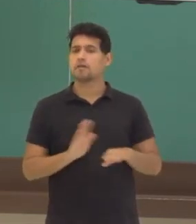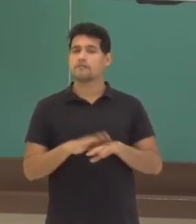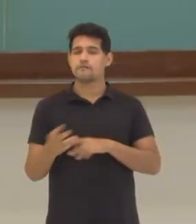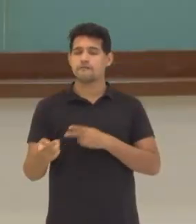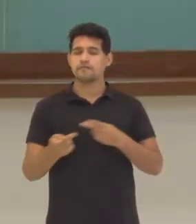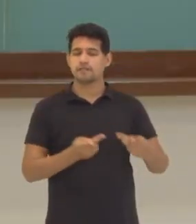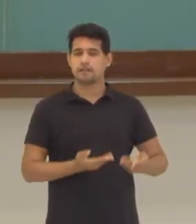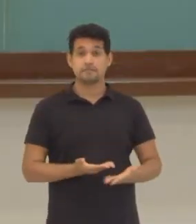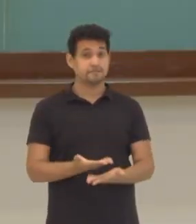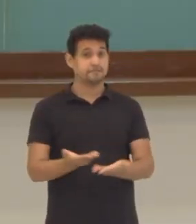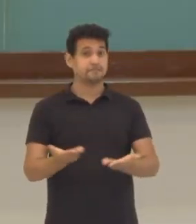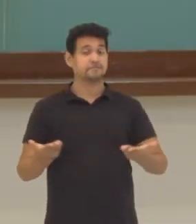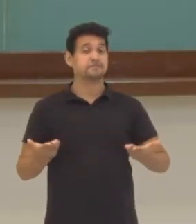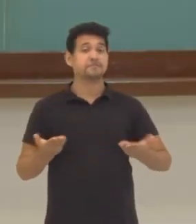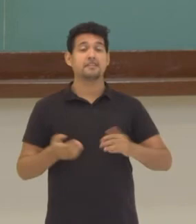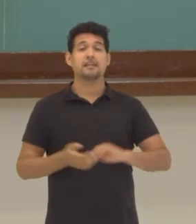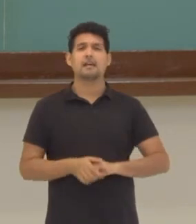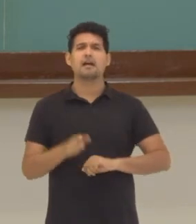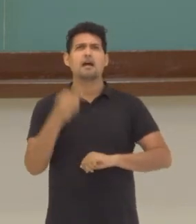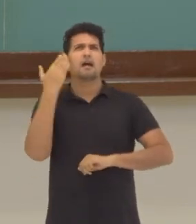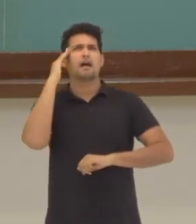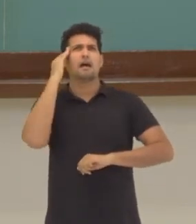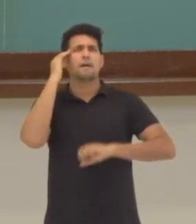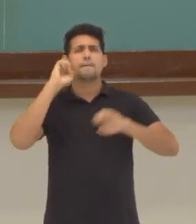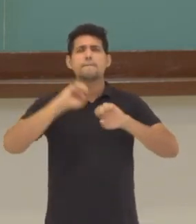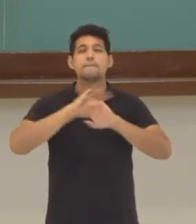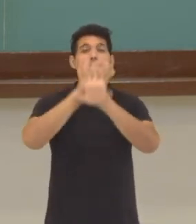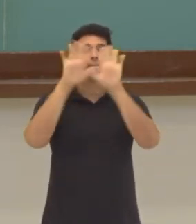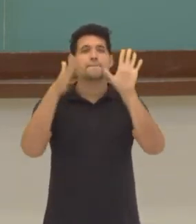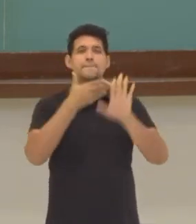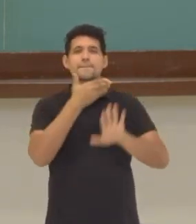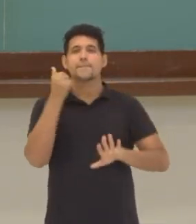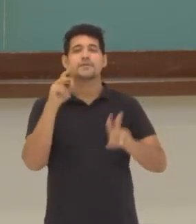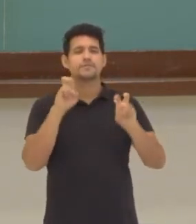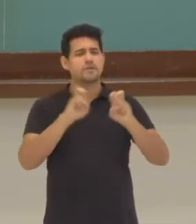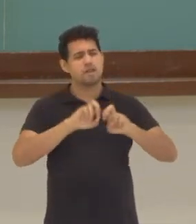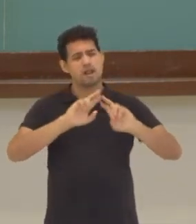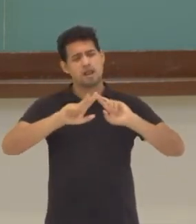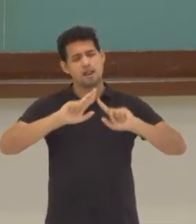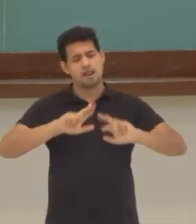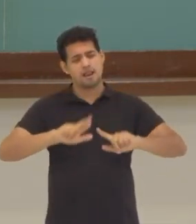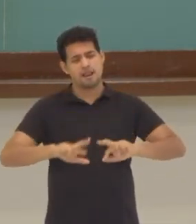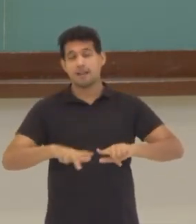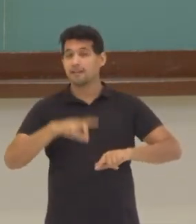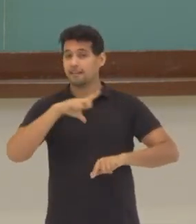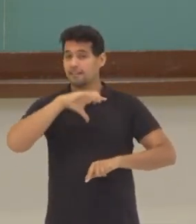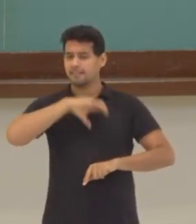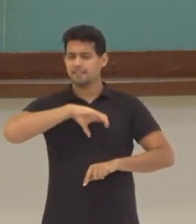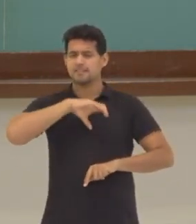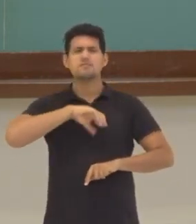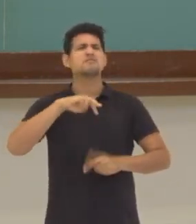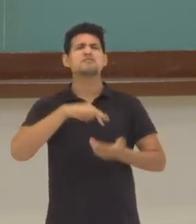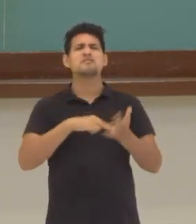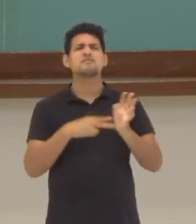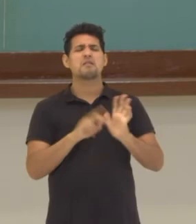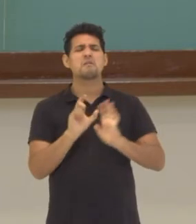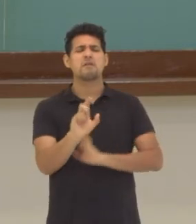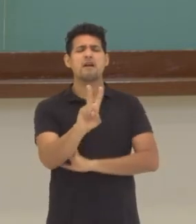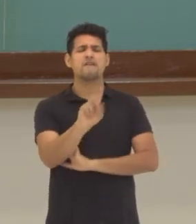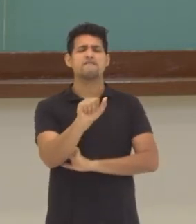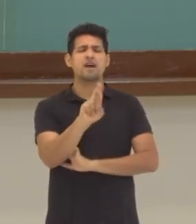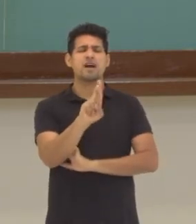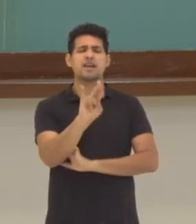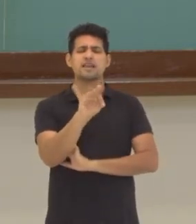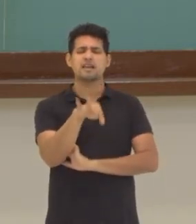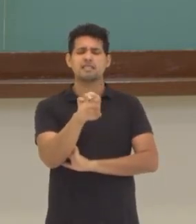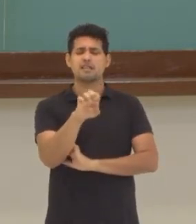convidar você a entender melhor sobre a questão das variantes da nossa língua portuguesa. O que que é variante?